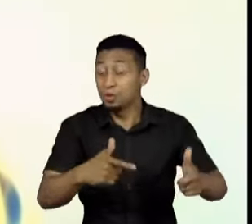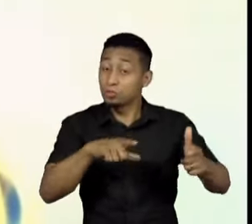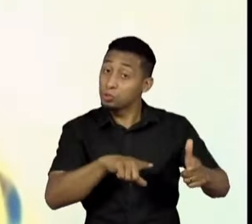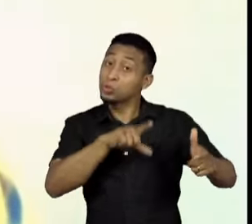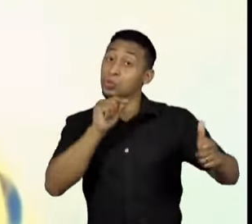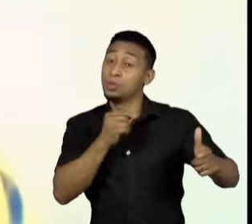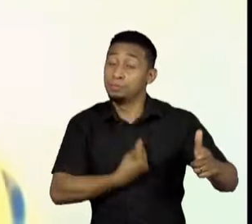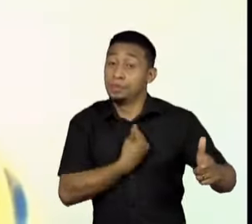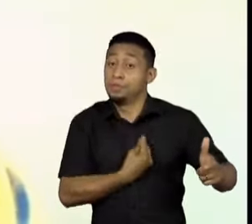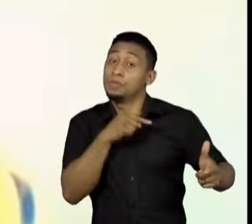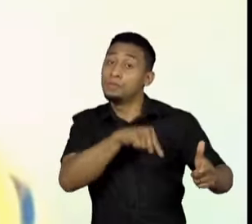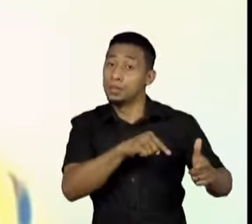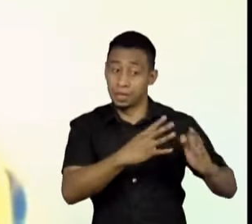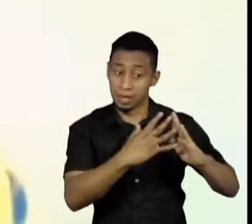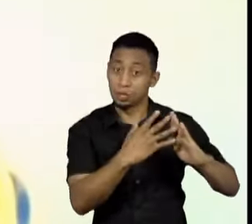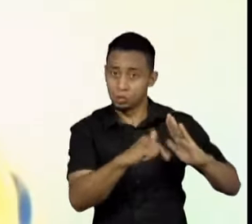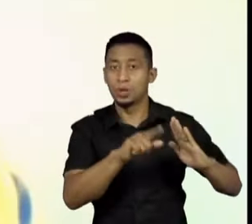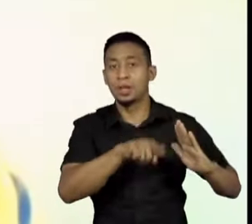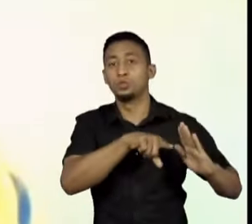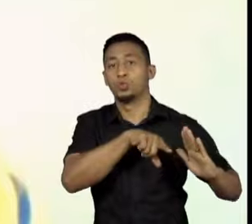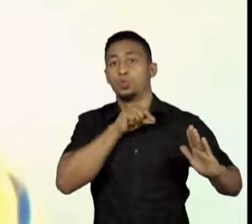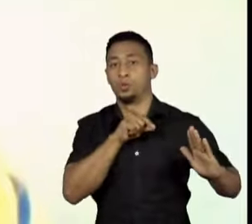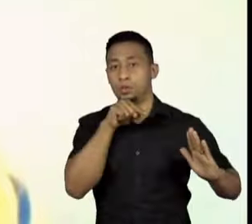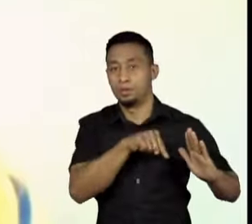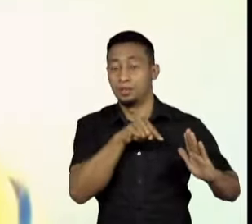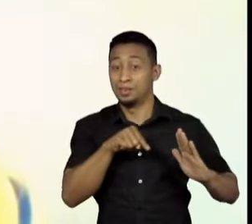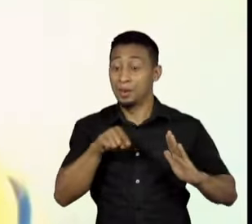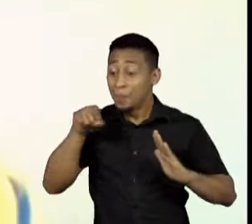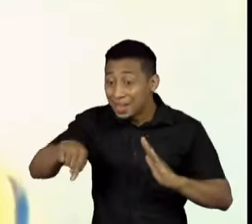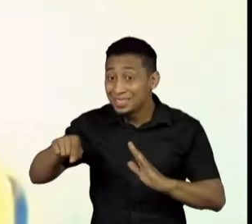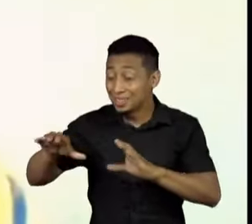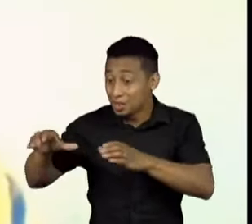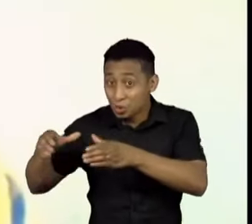uma escolha. Gueto é